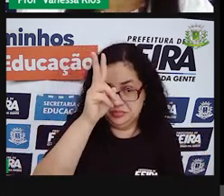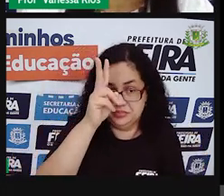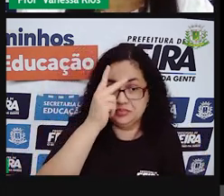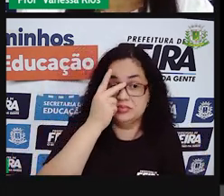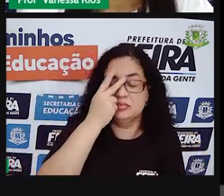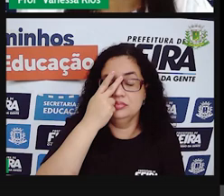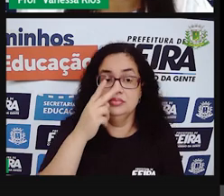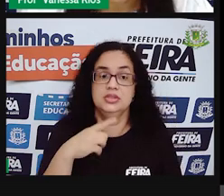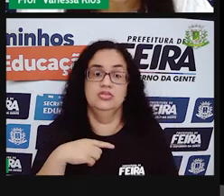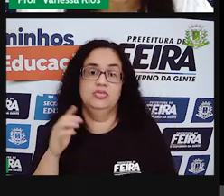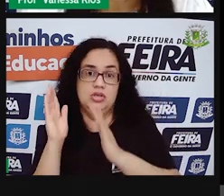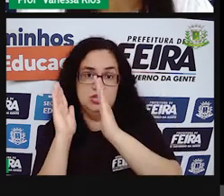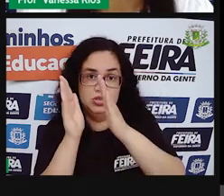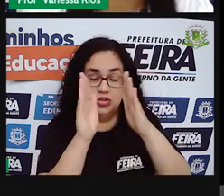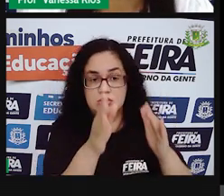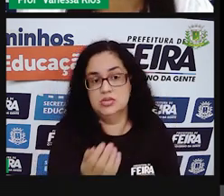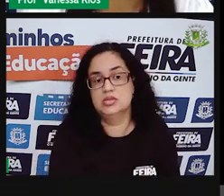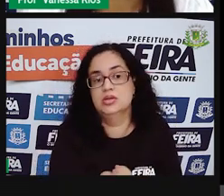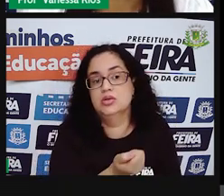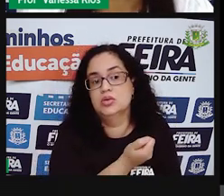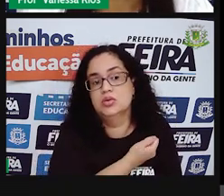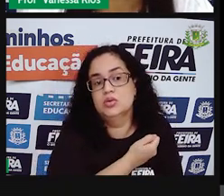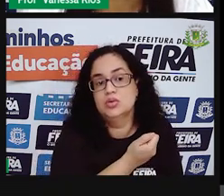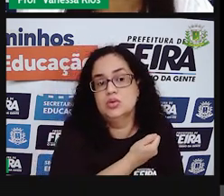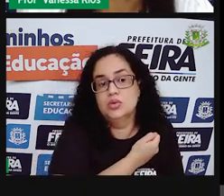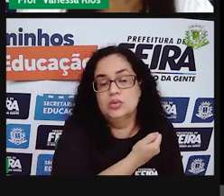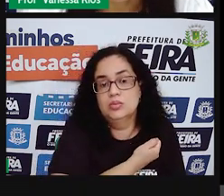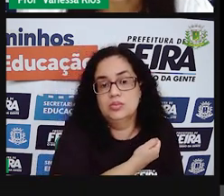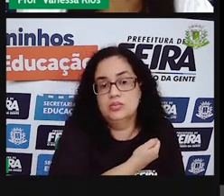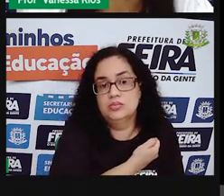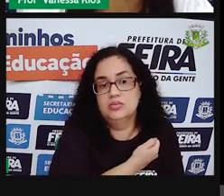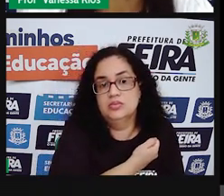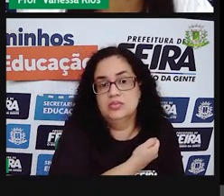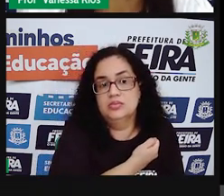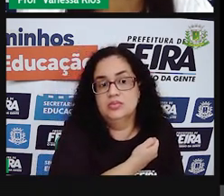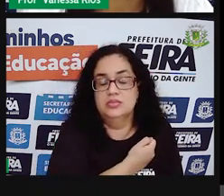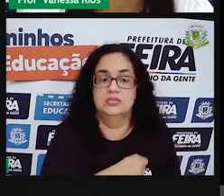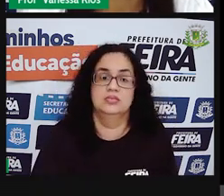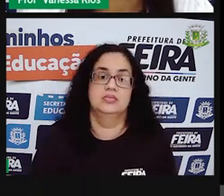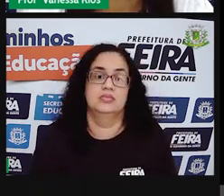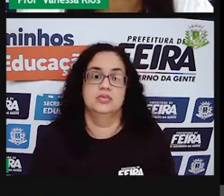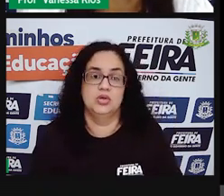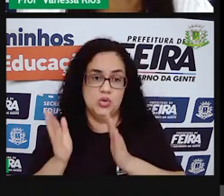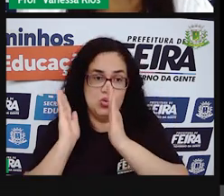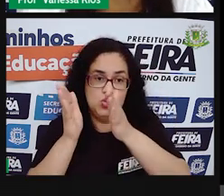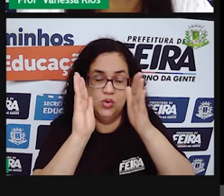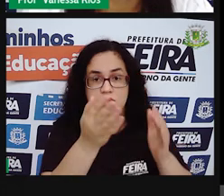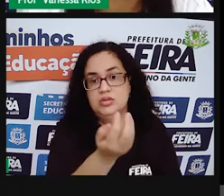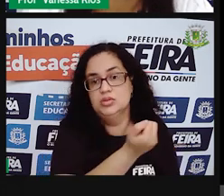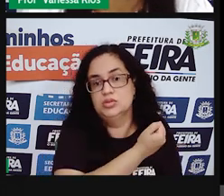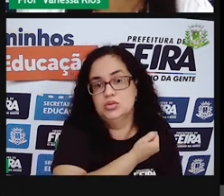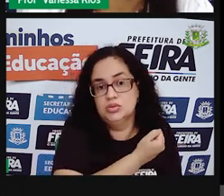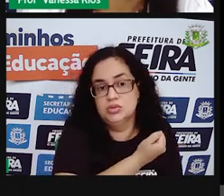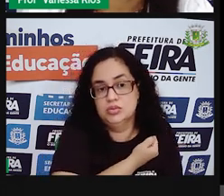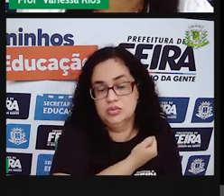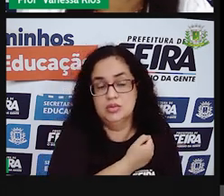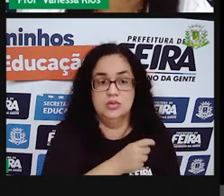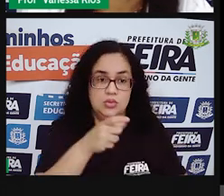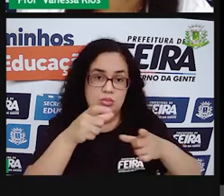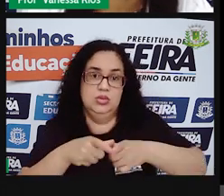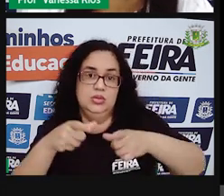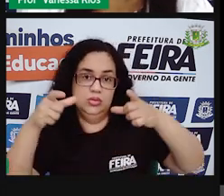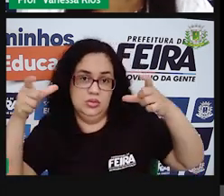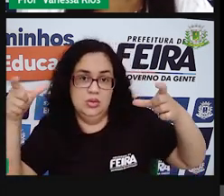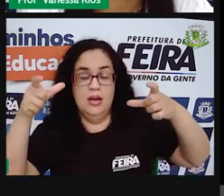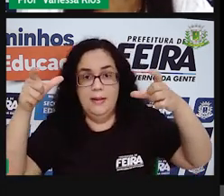quando a gente fala em sequência numérica, a gente está falando aí de números, então de ordens de números, do menor para o